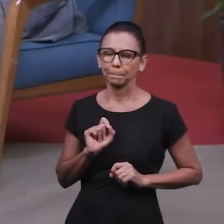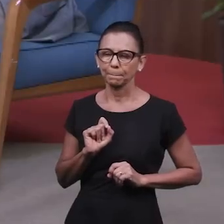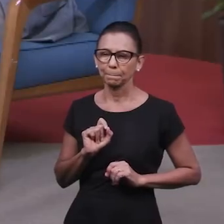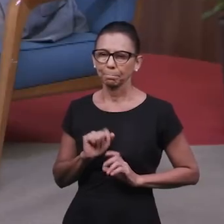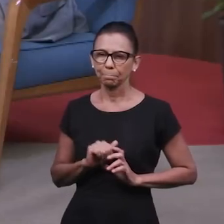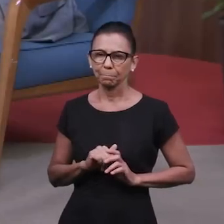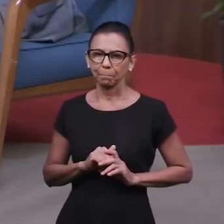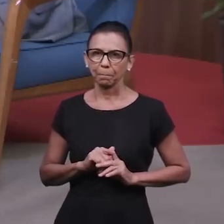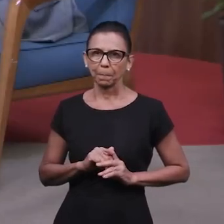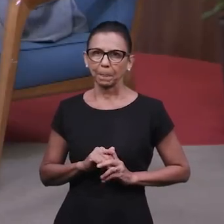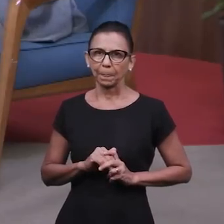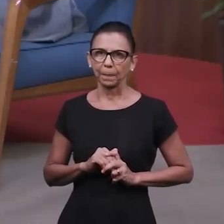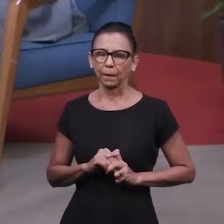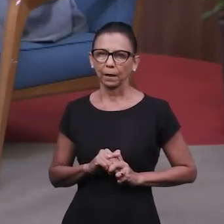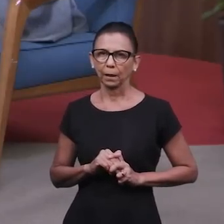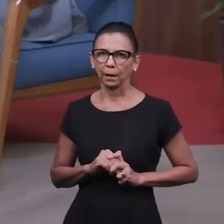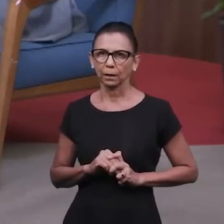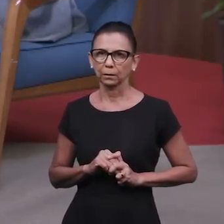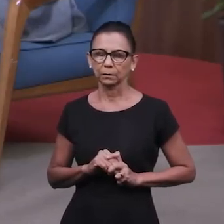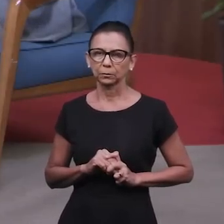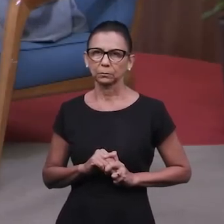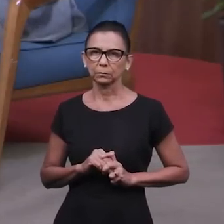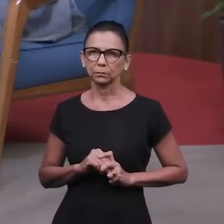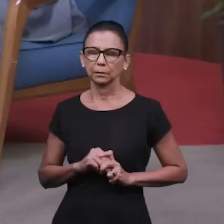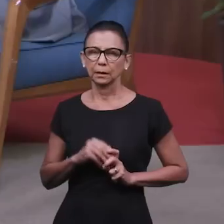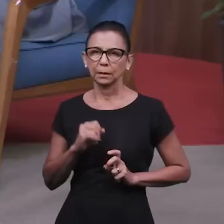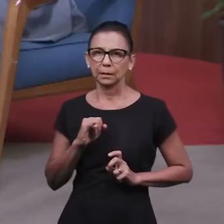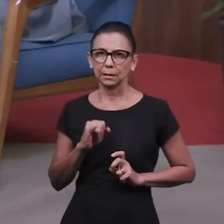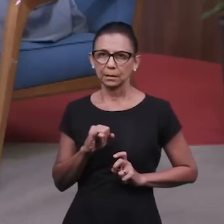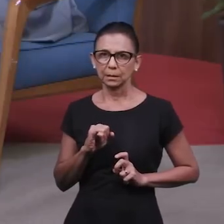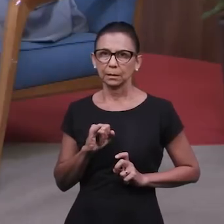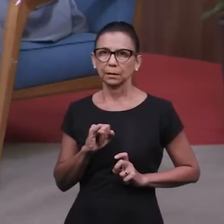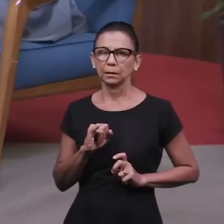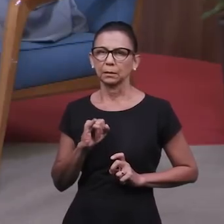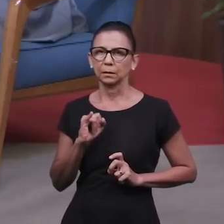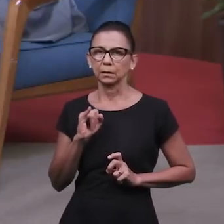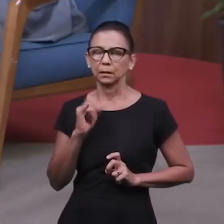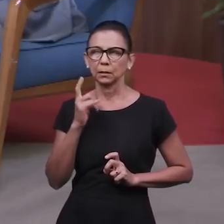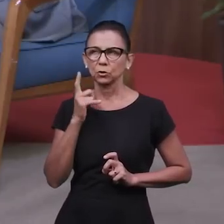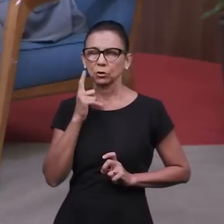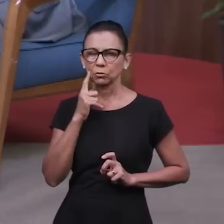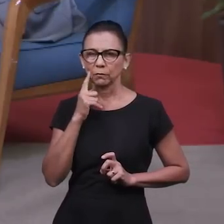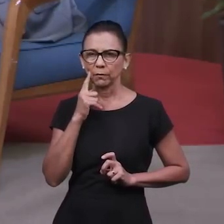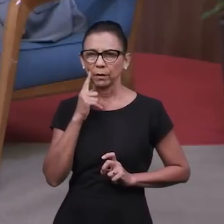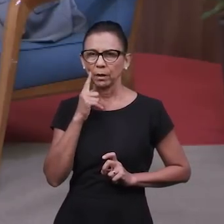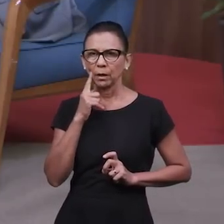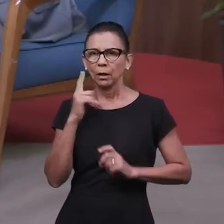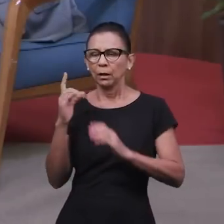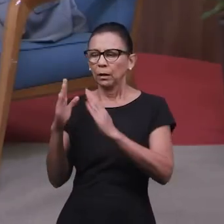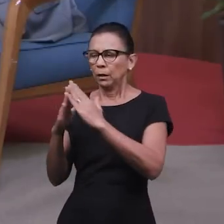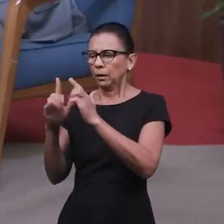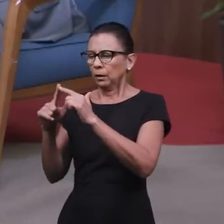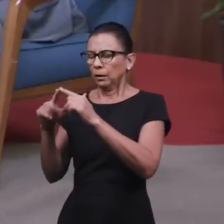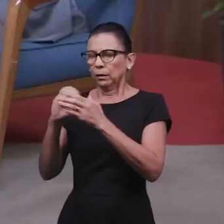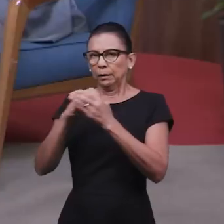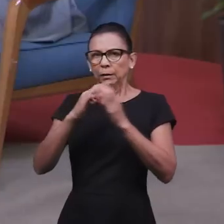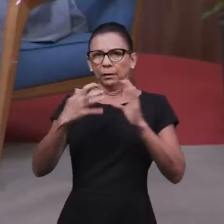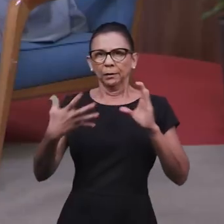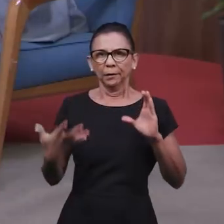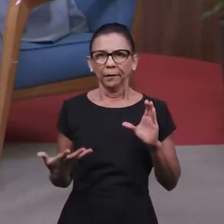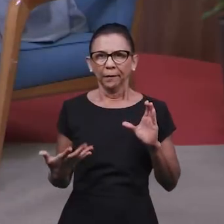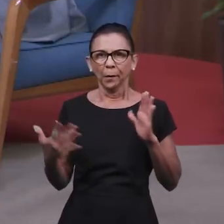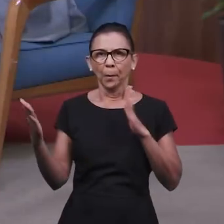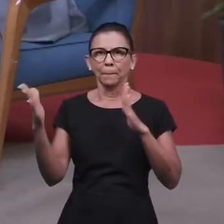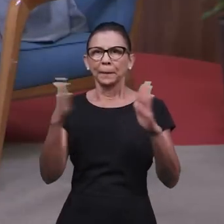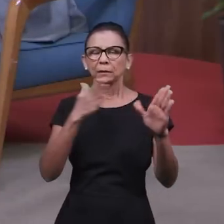se nós juntarmos aqui o aspecto das características da igreja com o